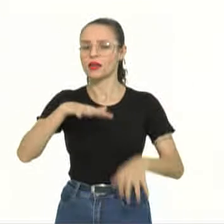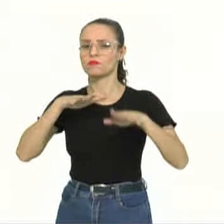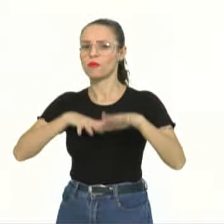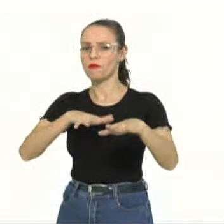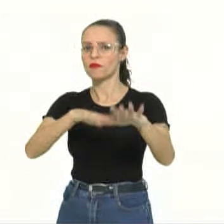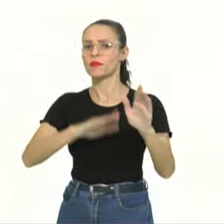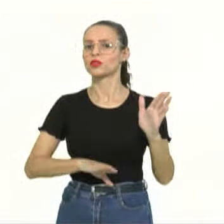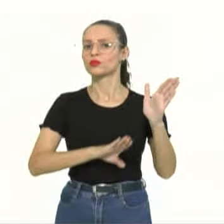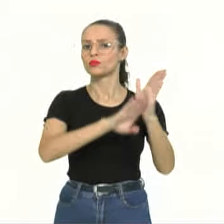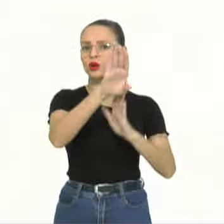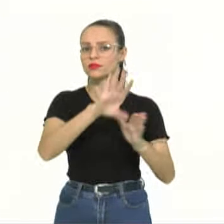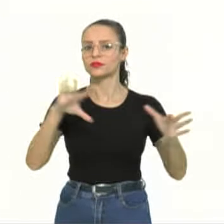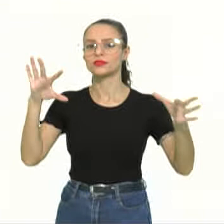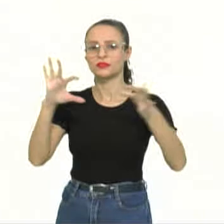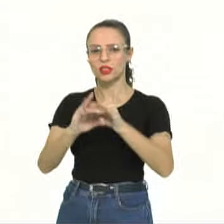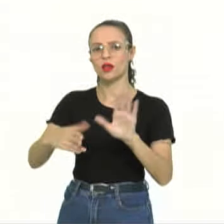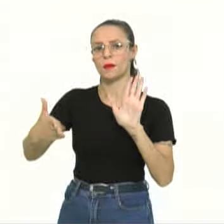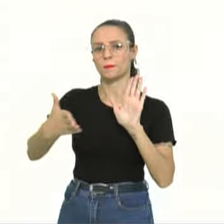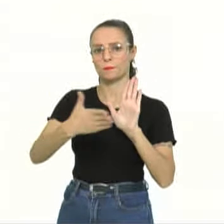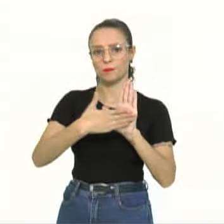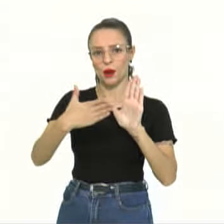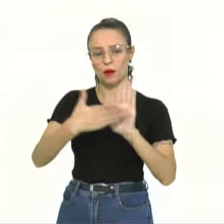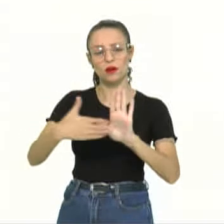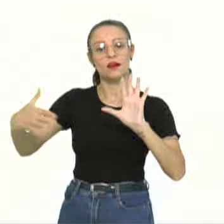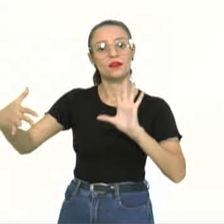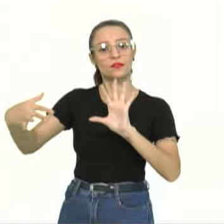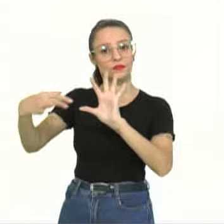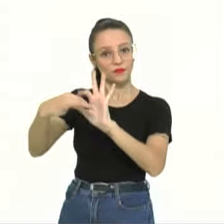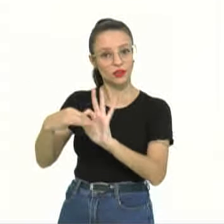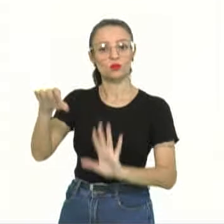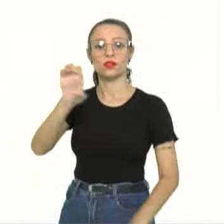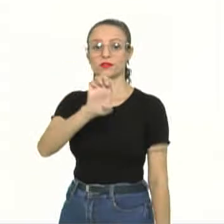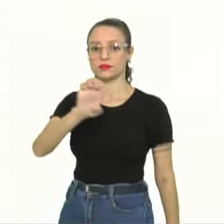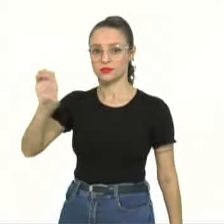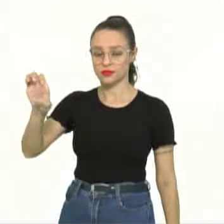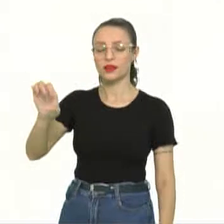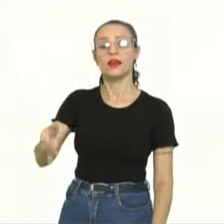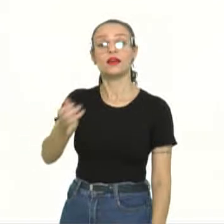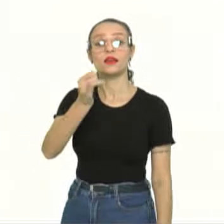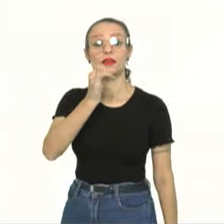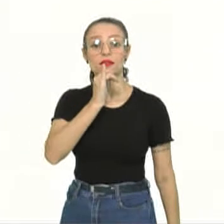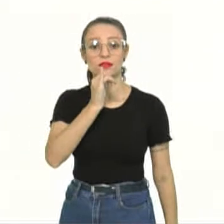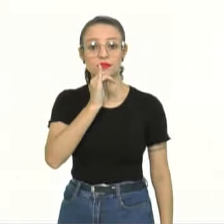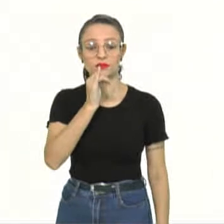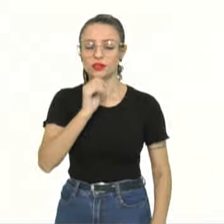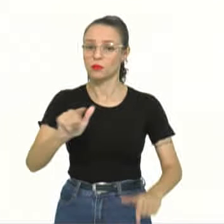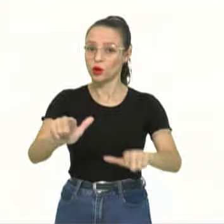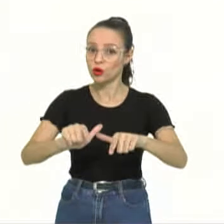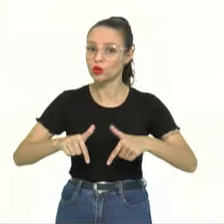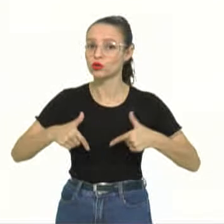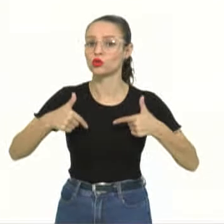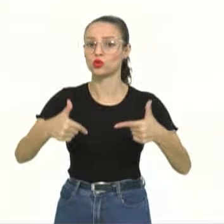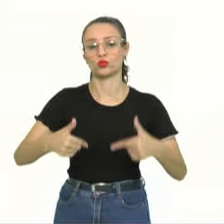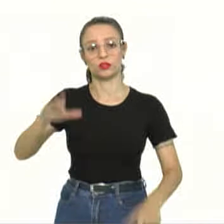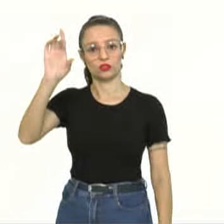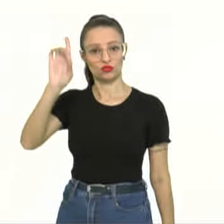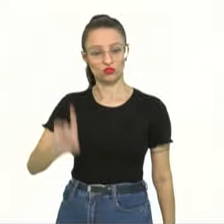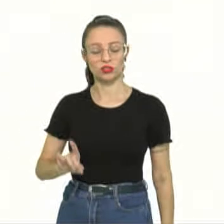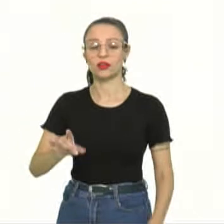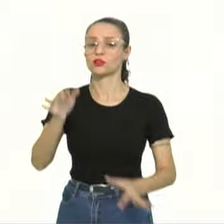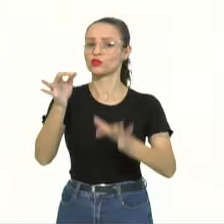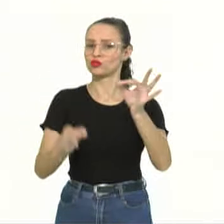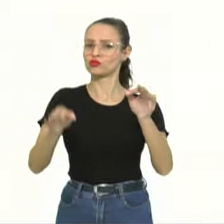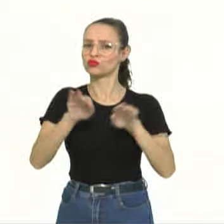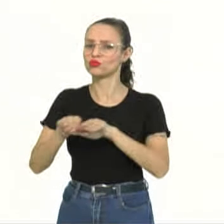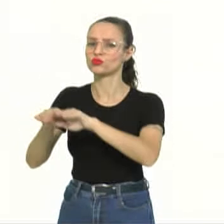progressistas se identificam com pautas vinculadas à esquerda por exemplo as lutas por direitos e justiça